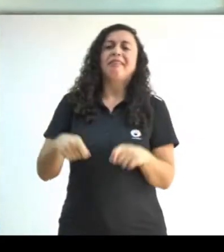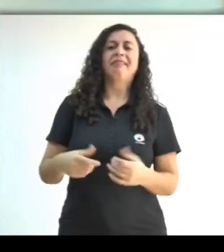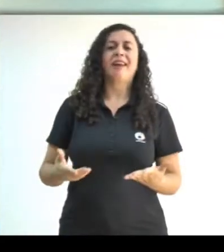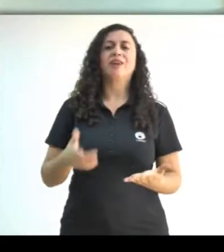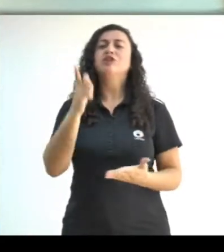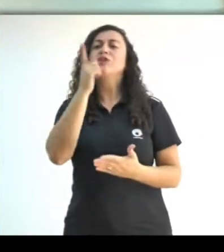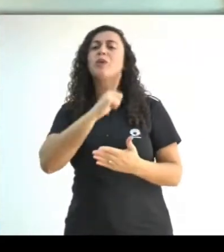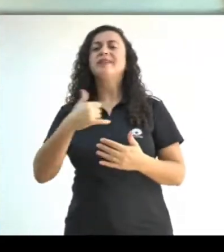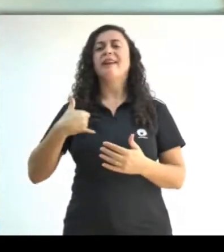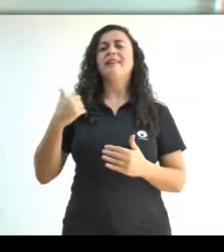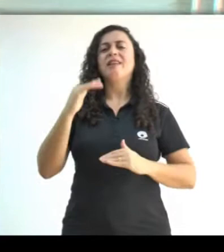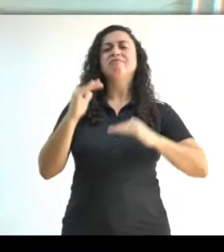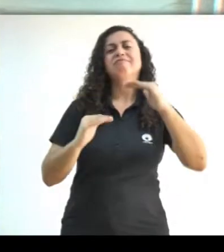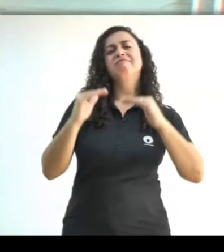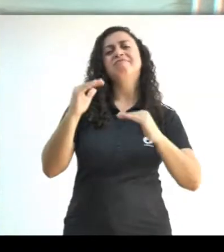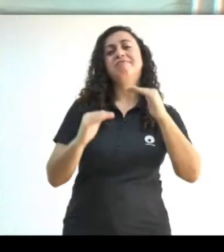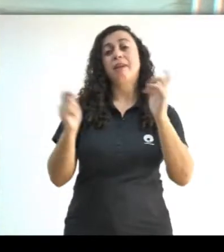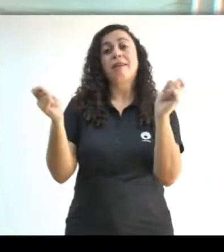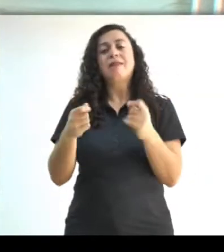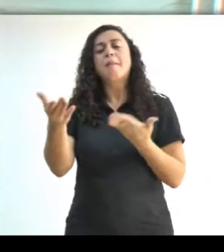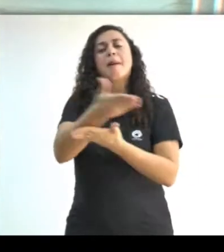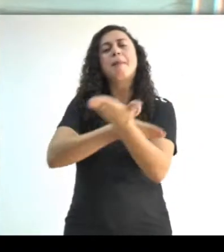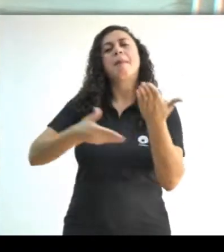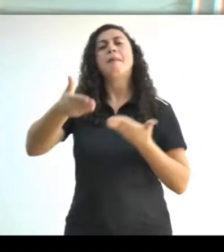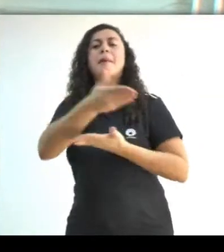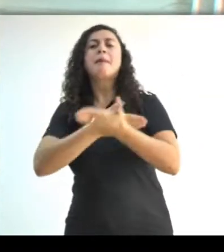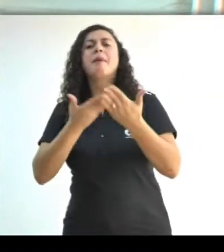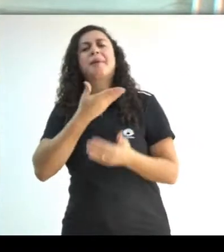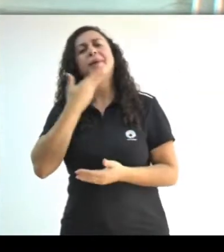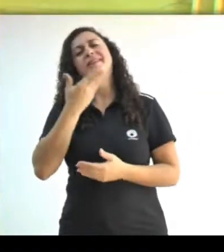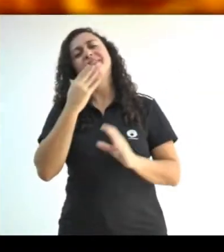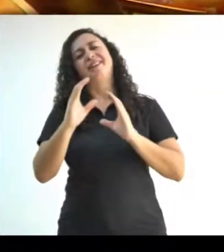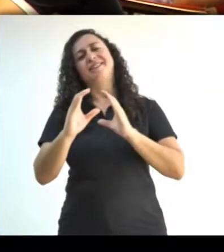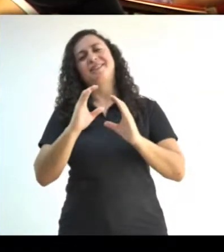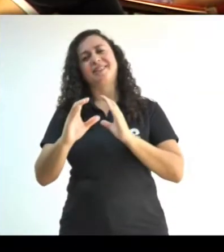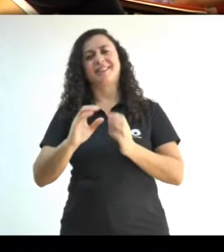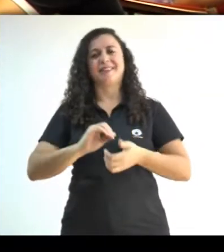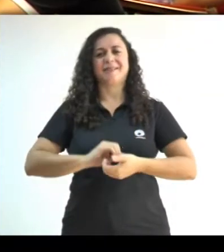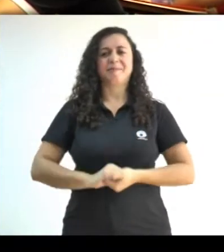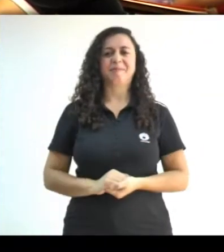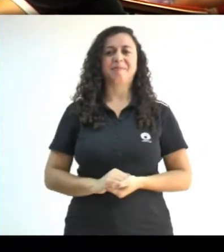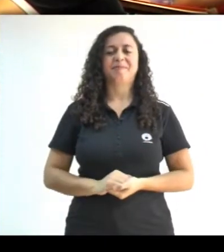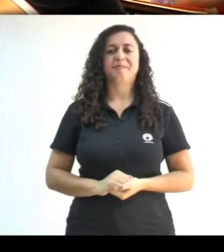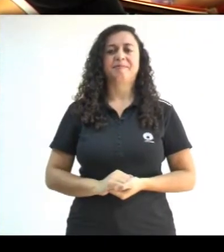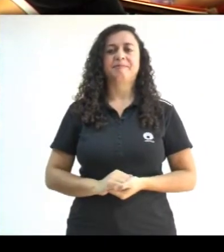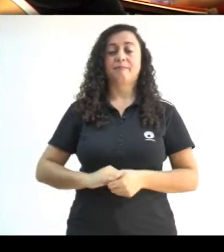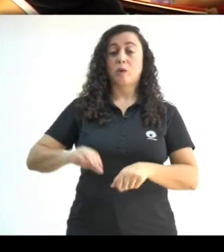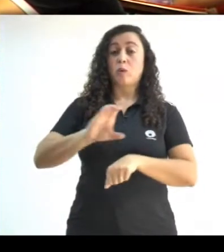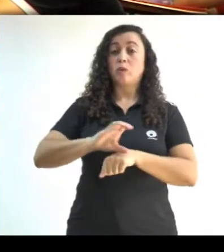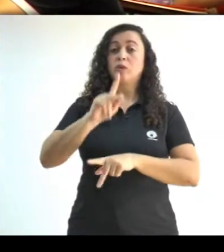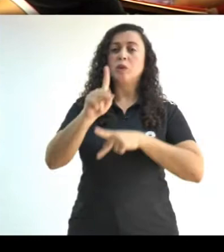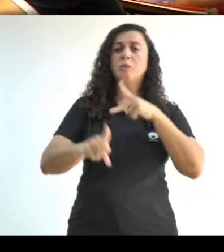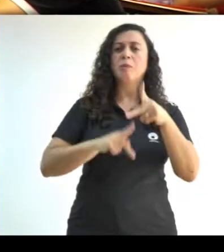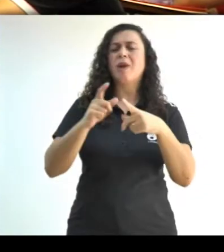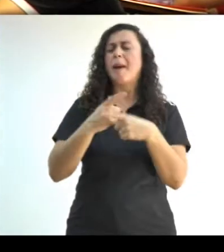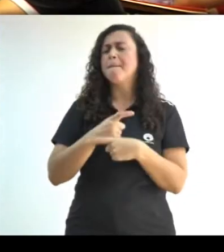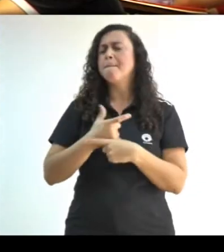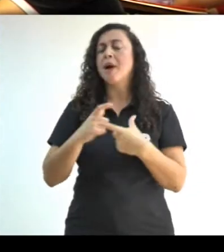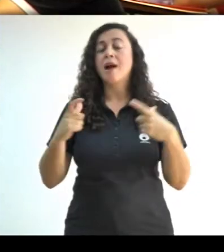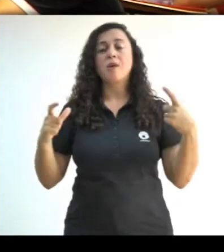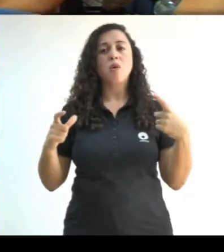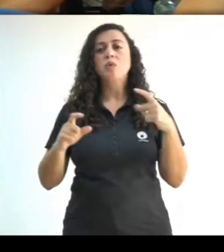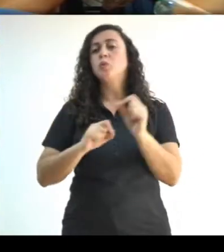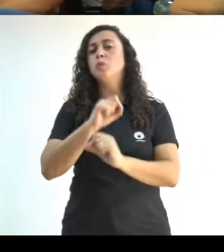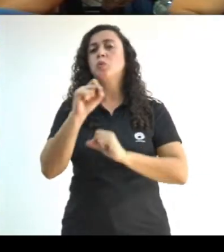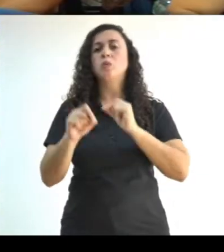a gente tem um parâmetro de idade muito próximo, então fica mais fácil a comunicação. Os cursinhos populares são, na maioria dos